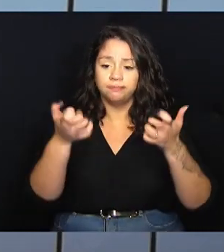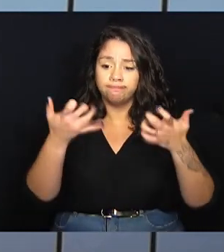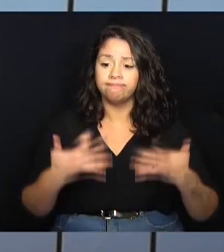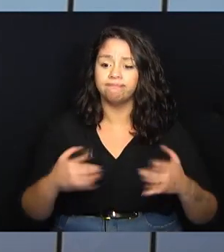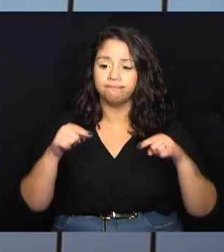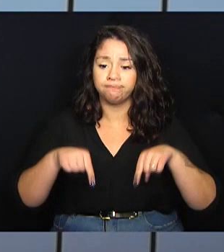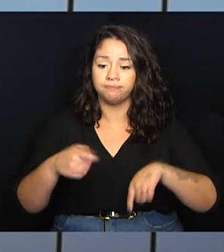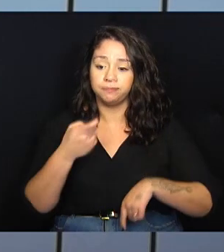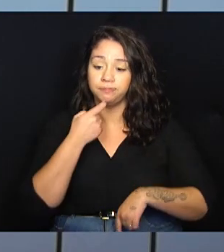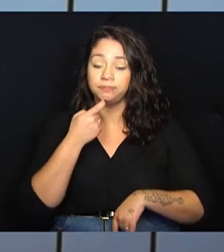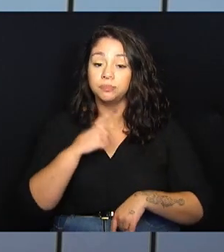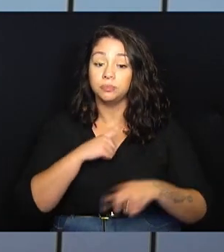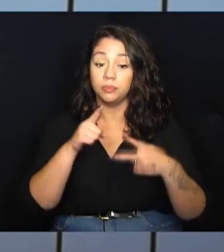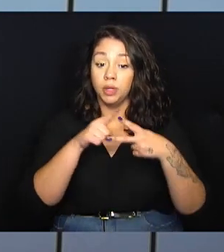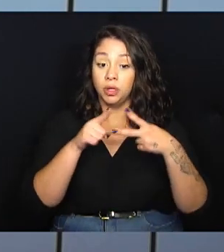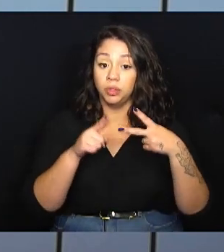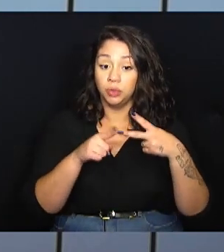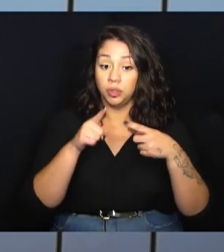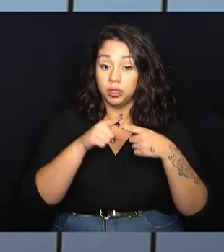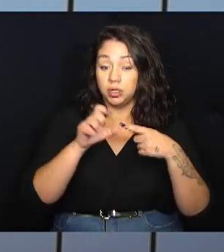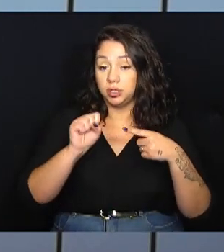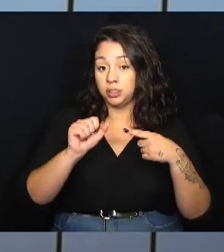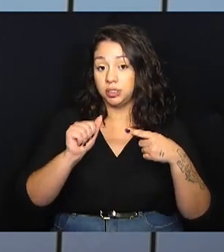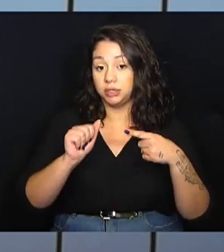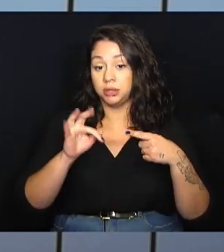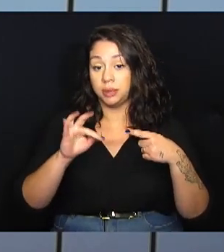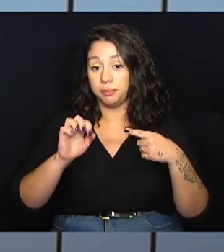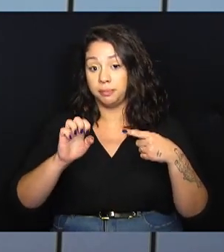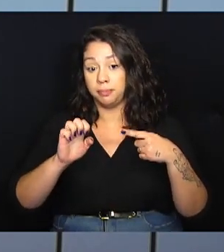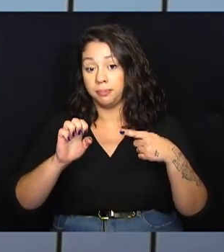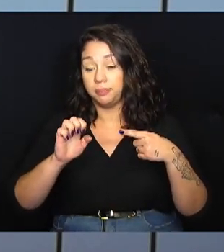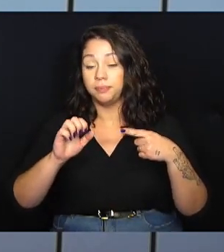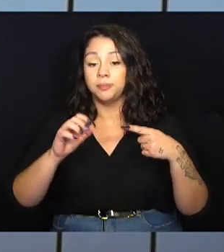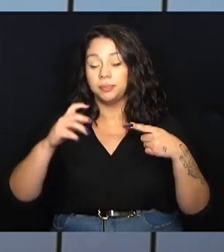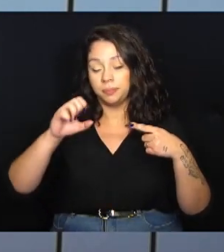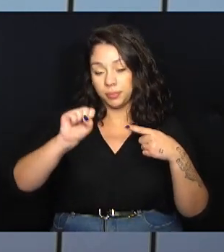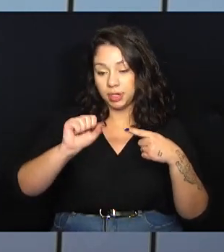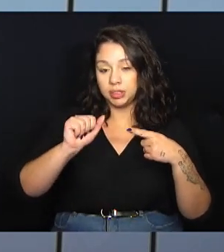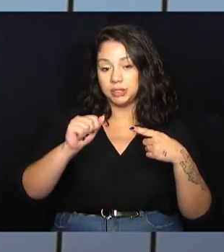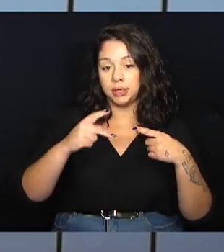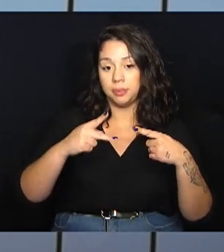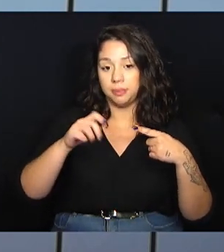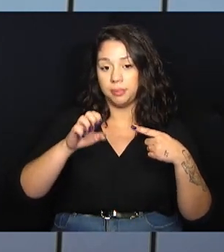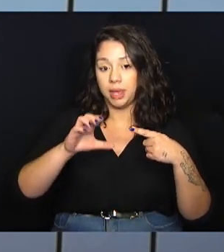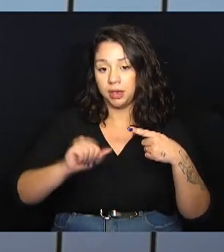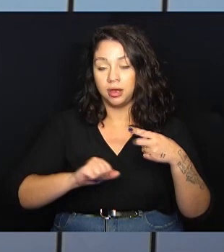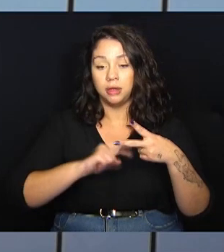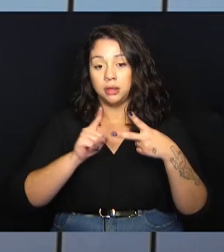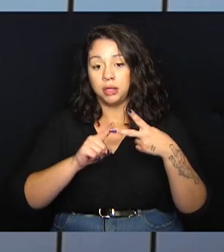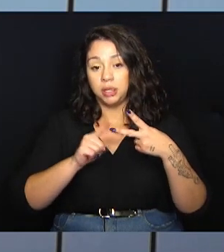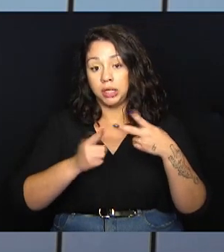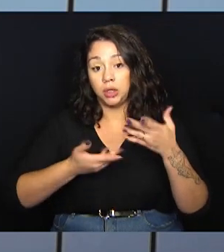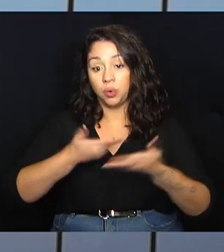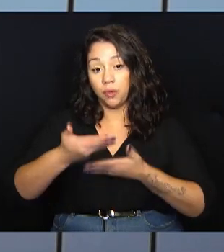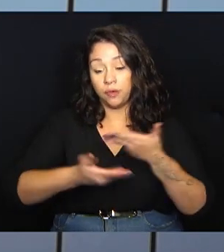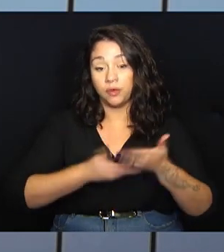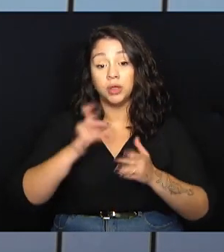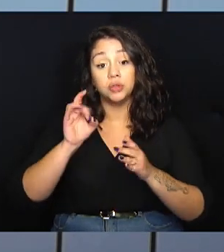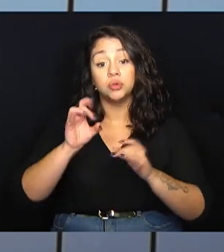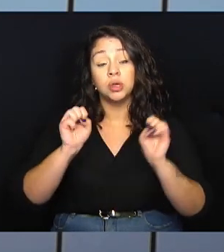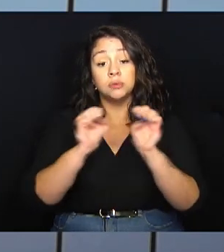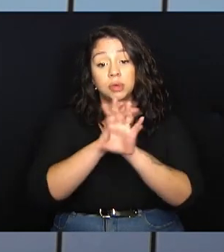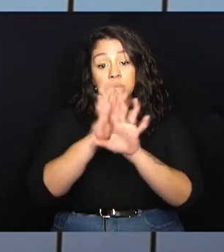2 serviços, né? O SAPECA e o Conviver. E até para esclarecer ao público que nos